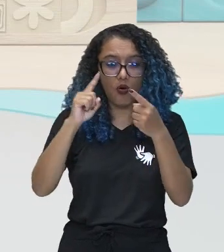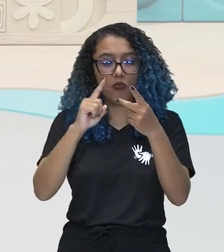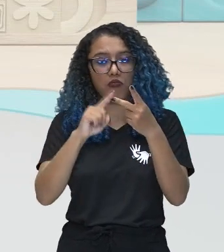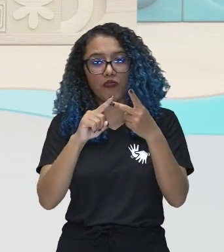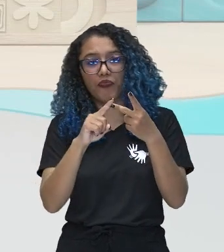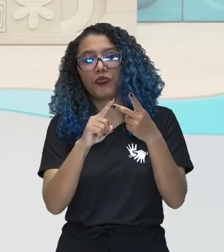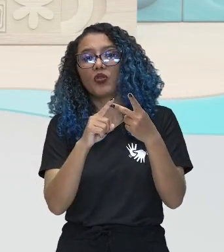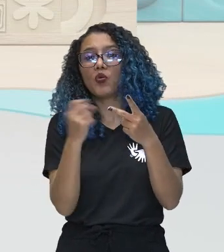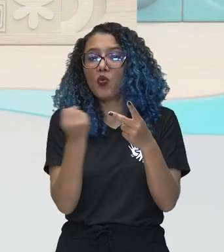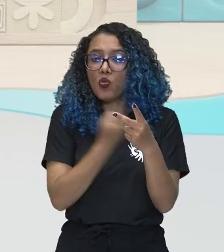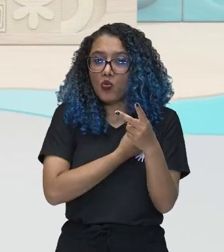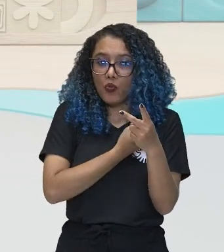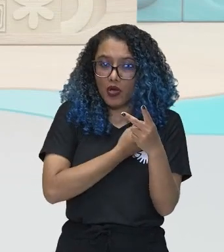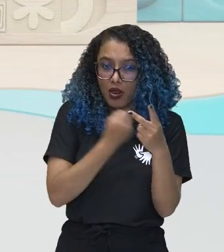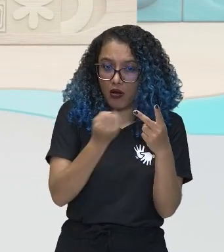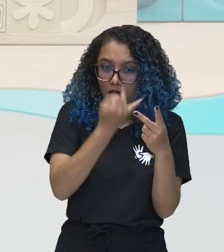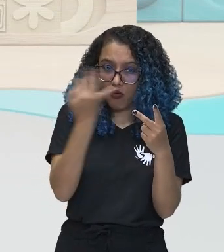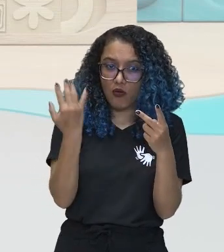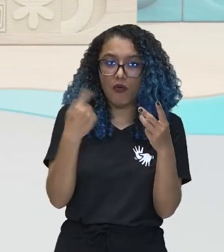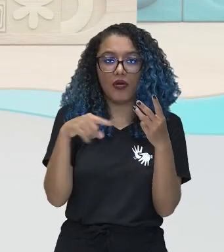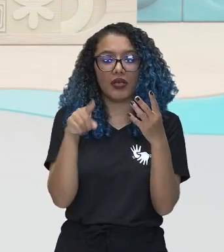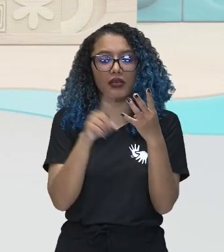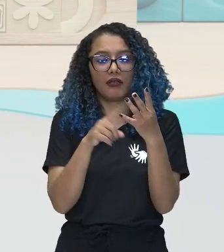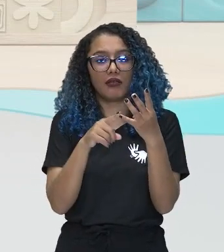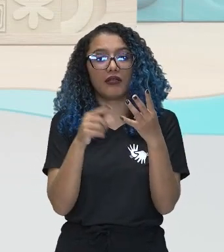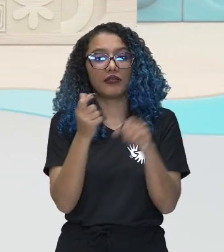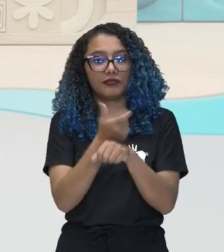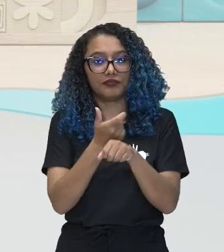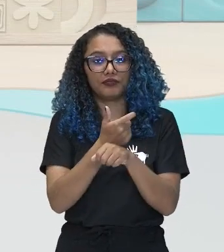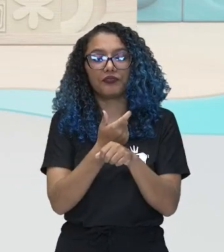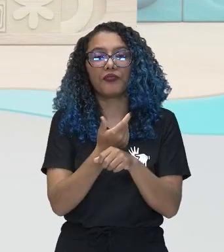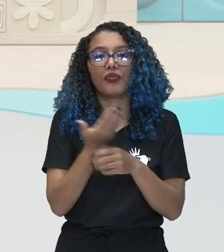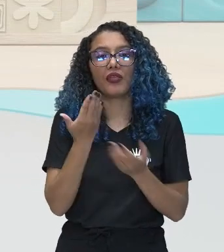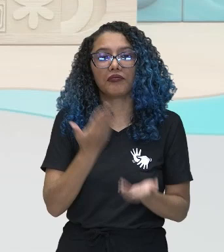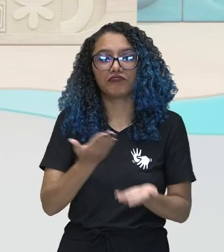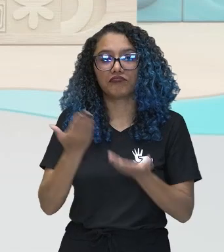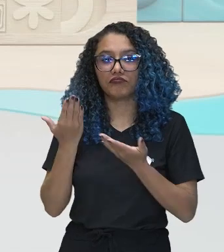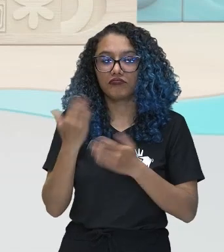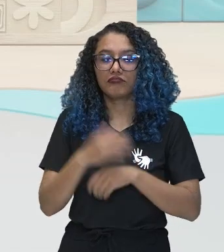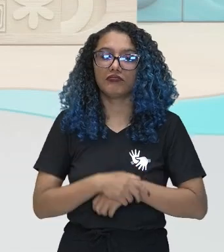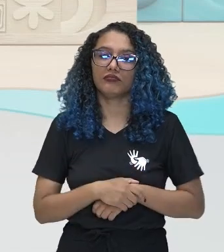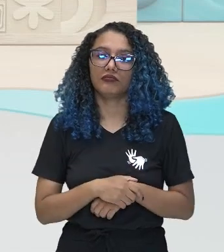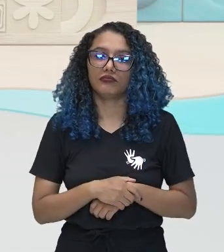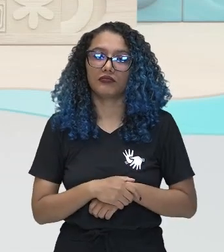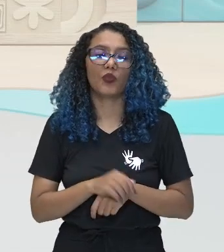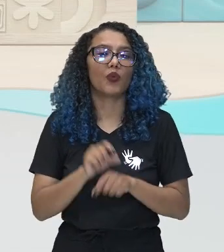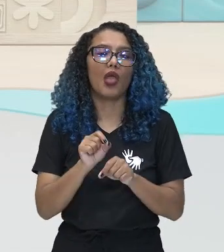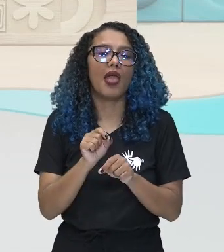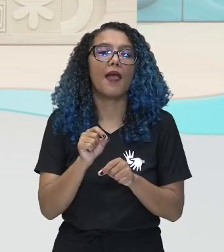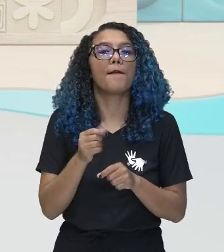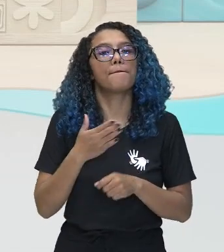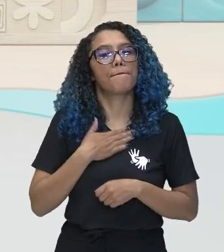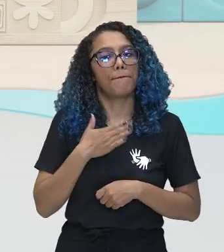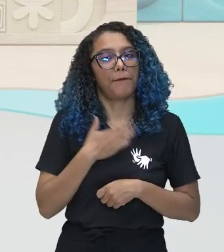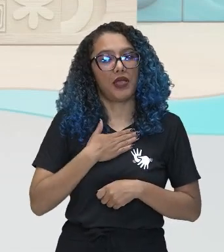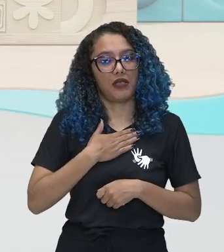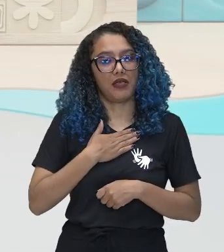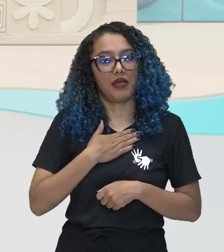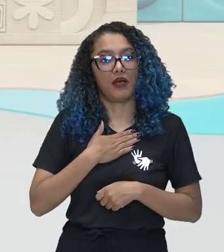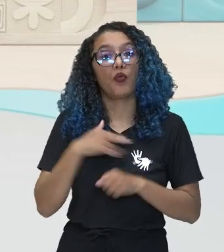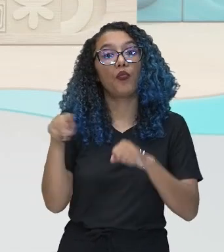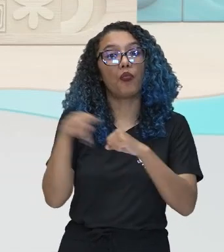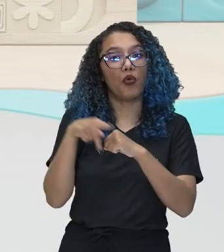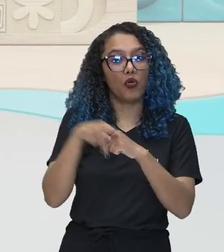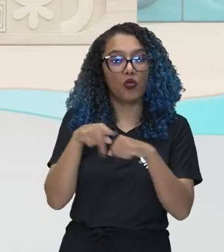Agora vamos prosseguindo, olha só. São minhas. Notaram aí, como temos aí também o pronome, ele vai